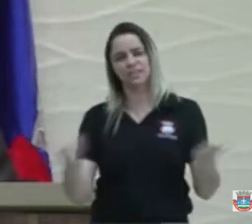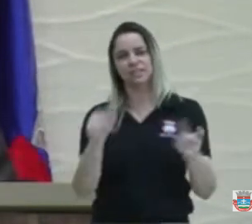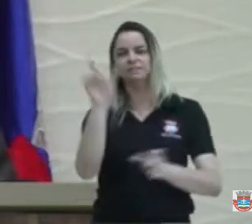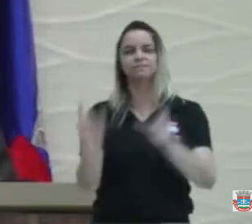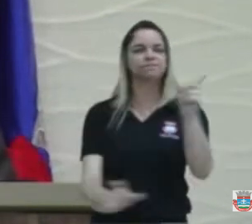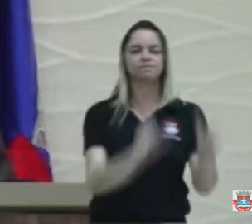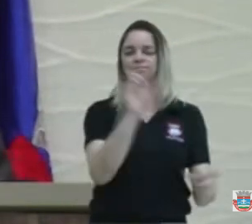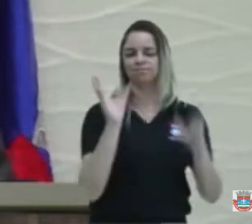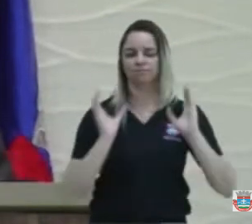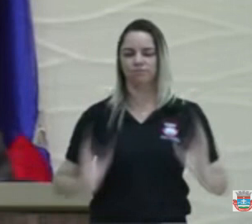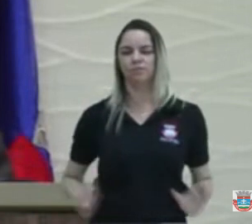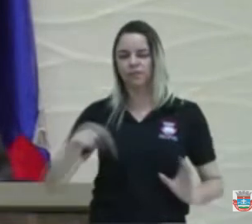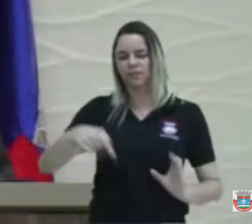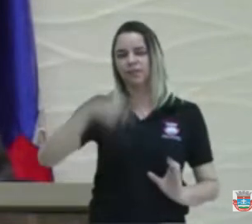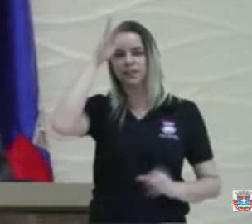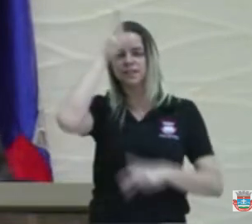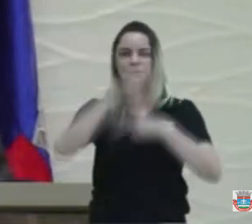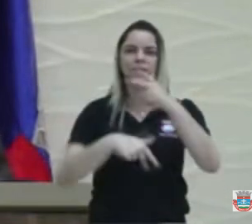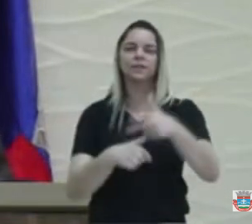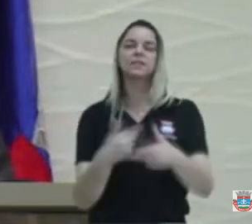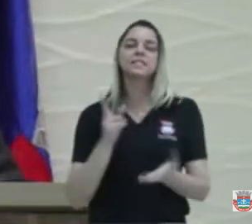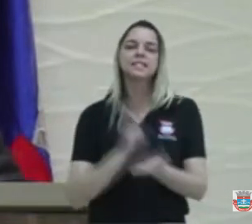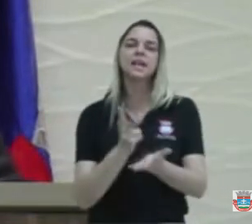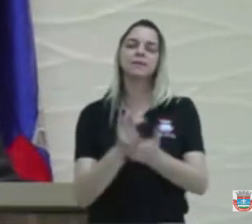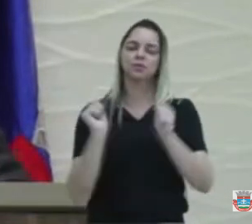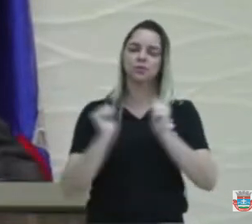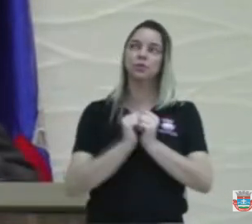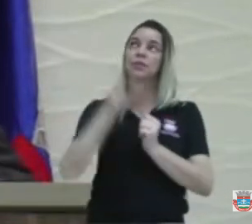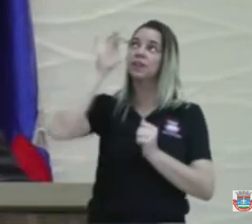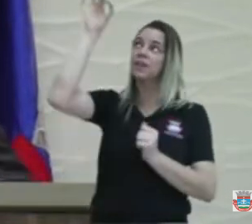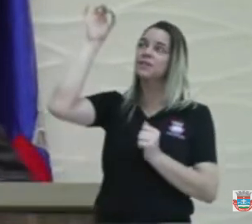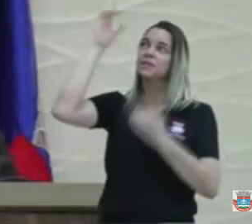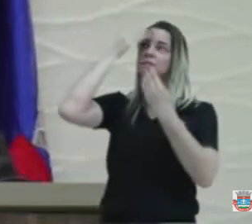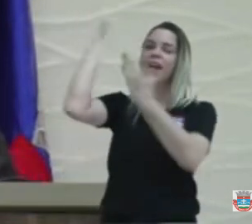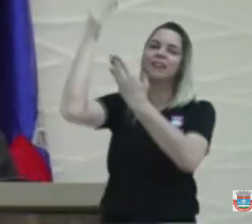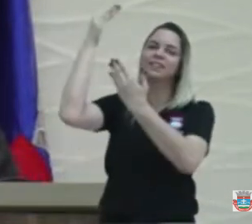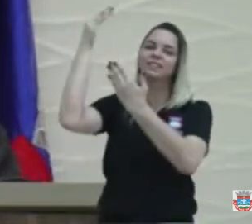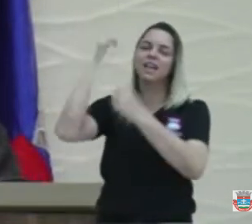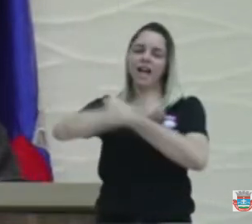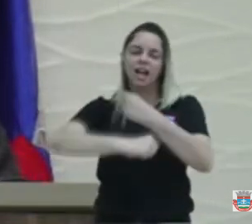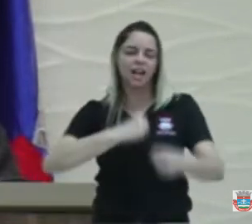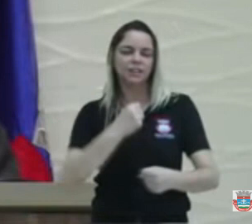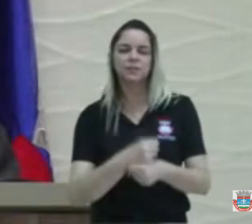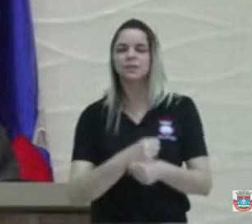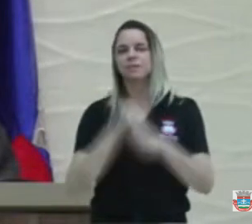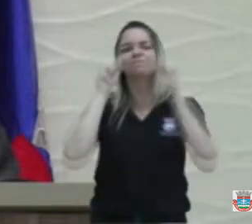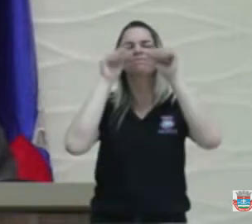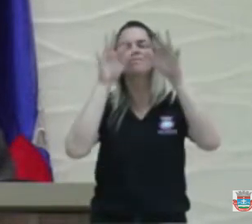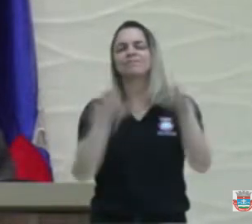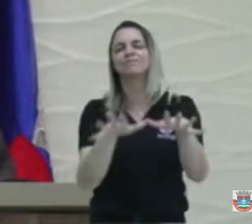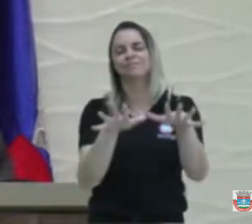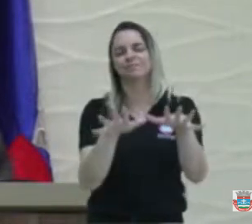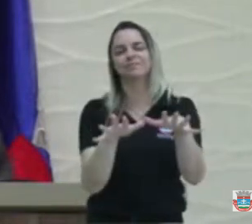sombrentenses que nos escutam e que estão conosco no dia a dia, agradecer a Deus pelo ano de graça, um ano que